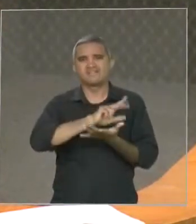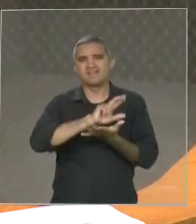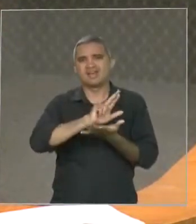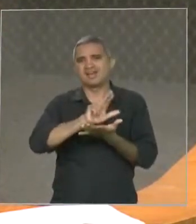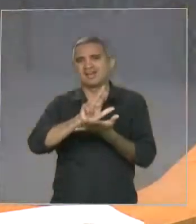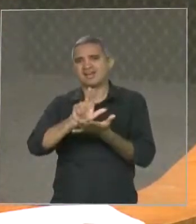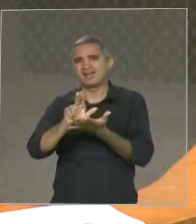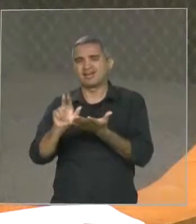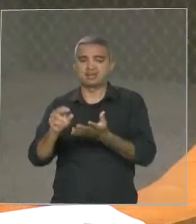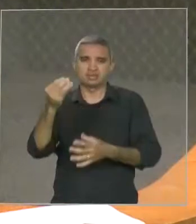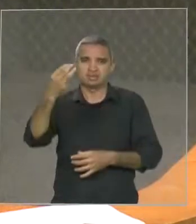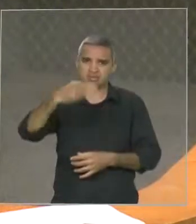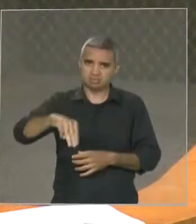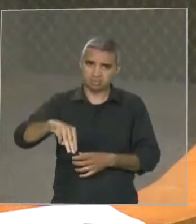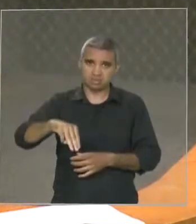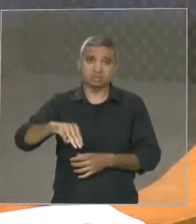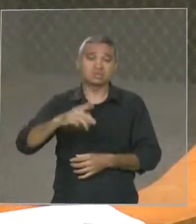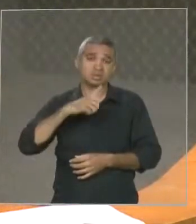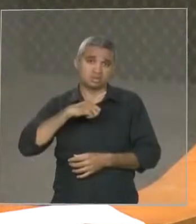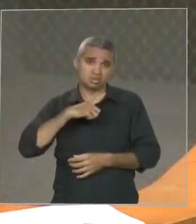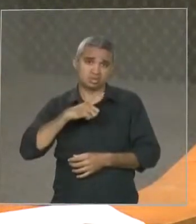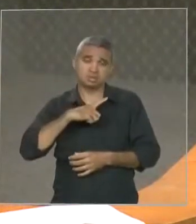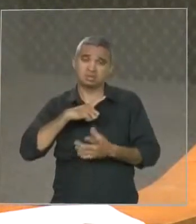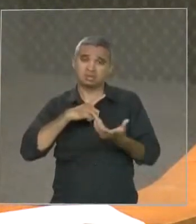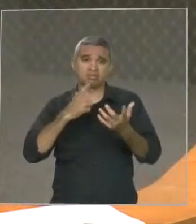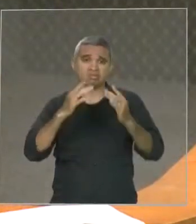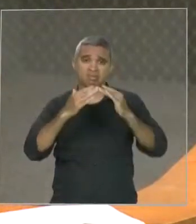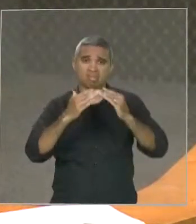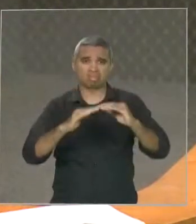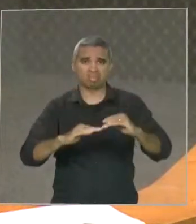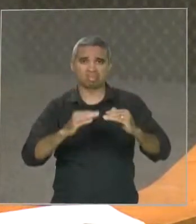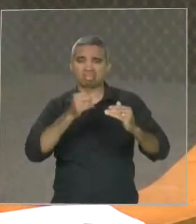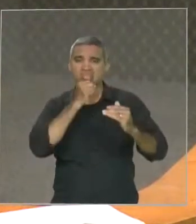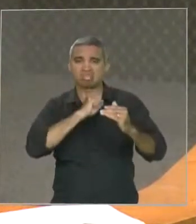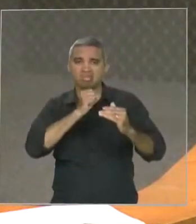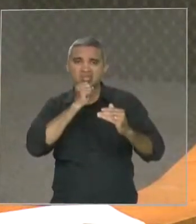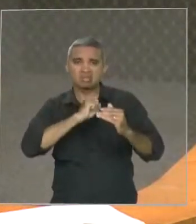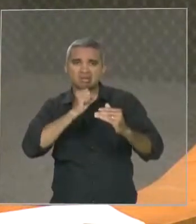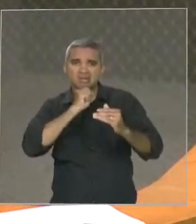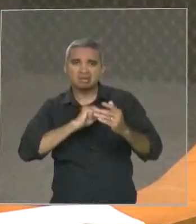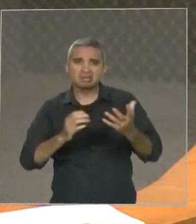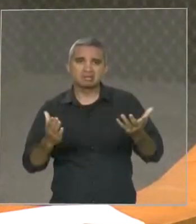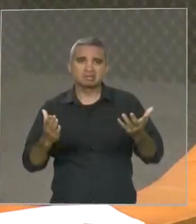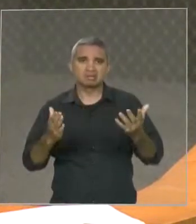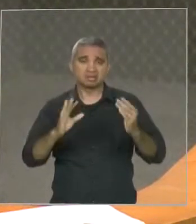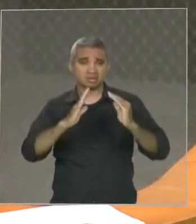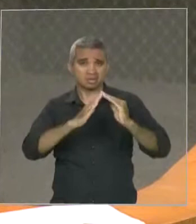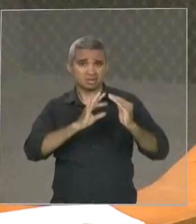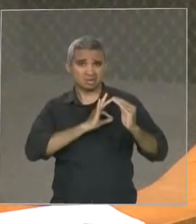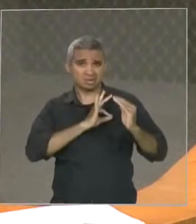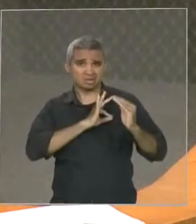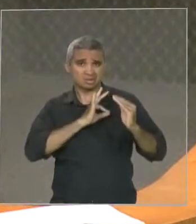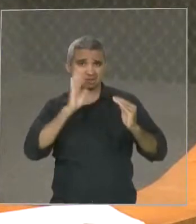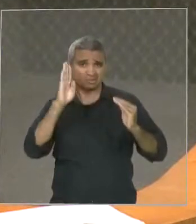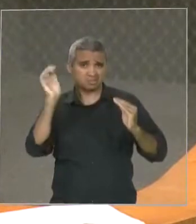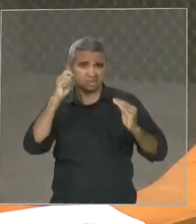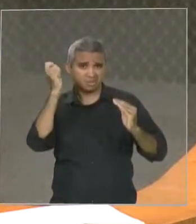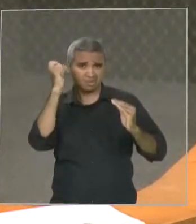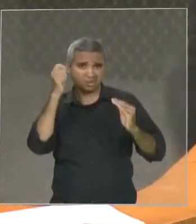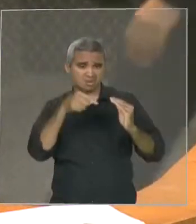centenas no Maranhão, que estão da mesma forma acabadas. E essa de Barra do Corda, ela é um escândalo, ela é